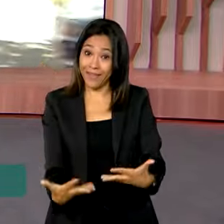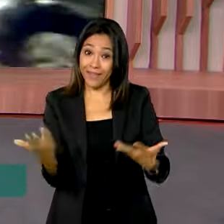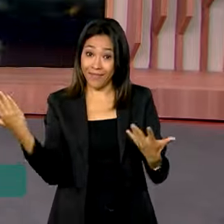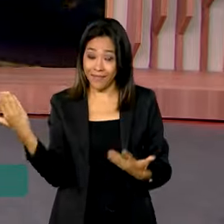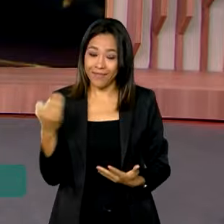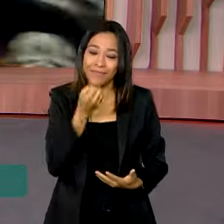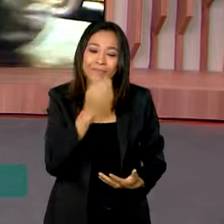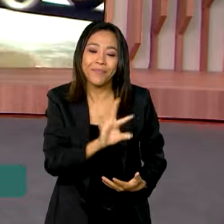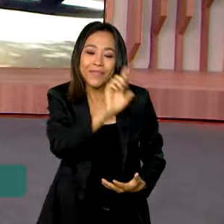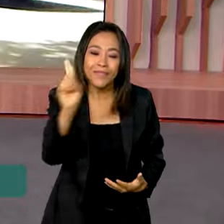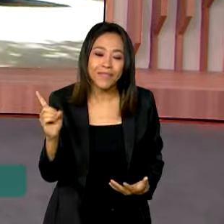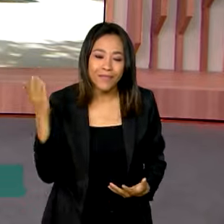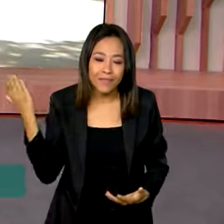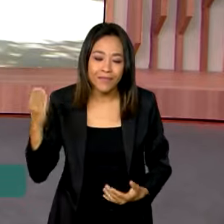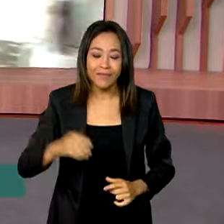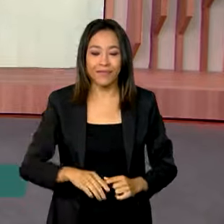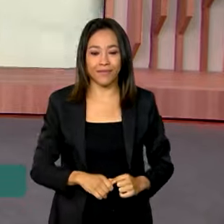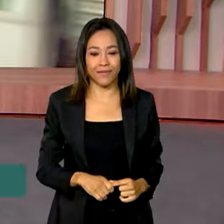dia, Thiago.